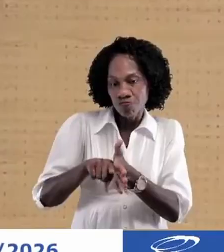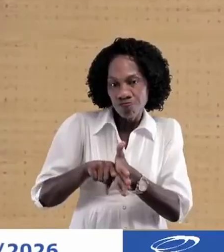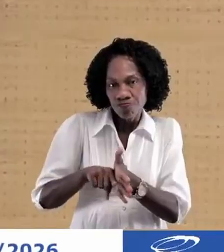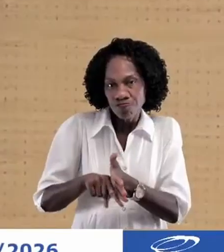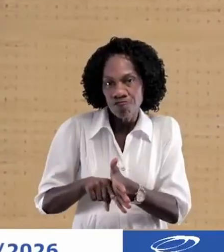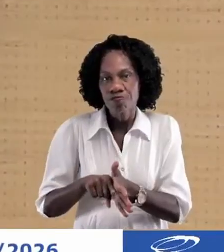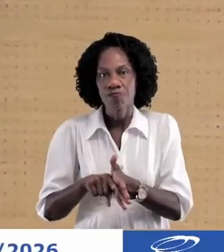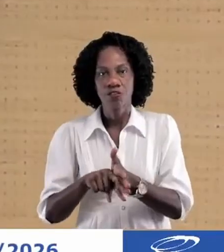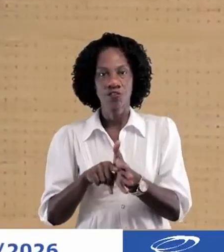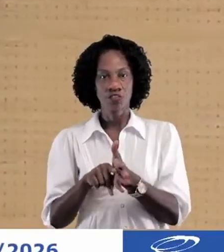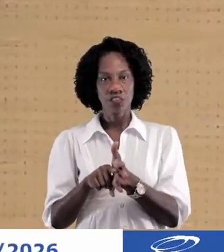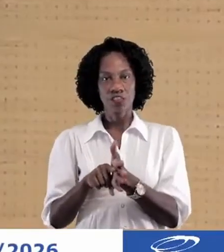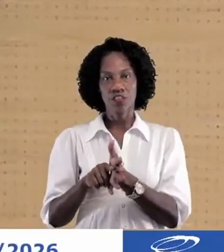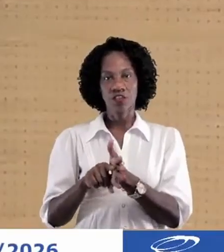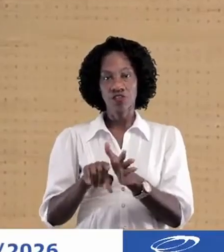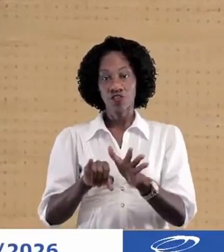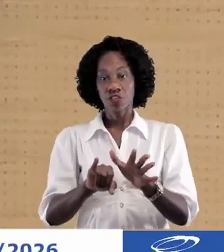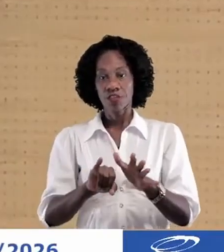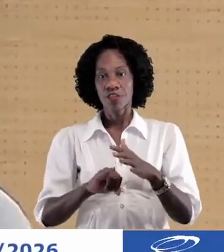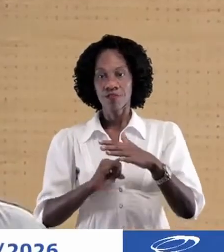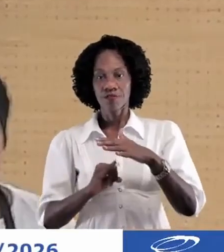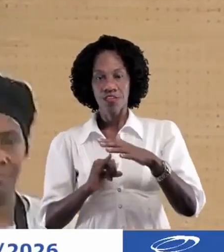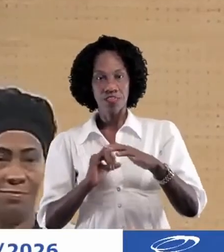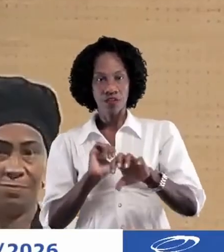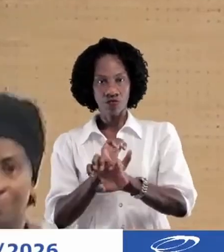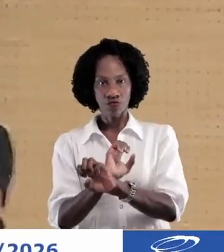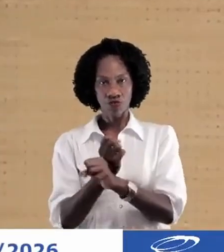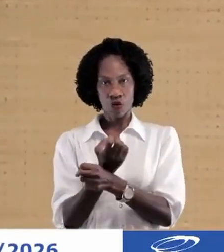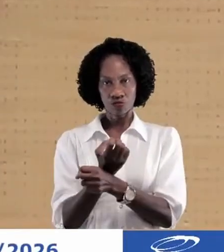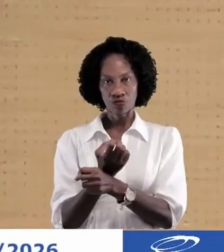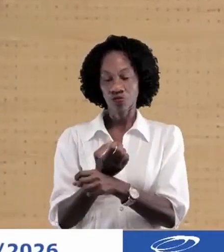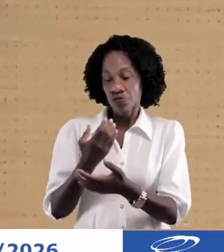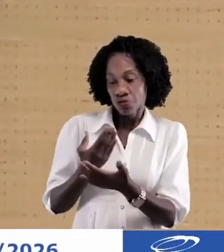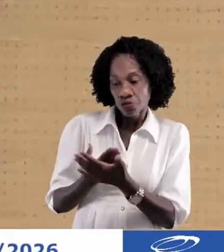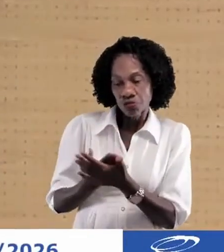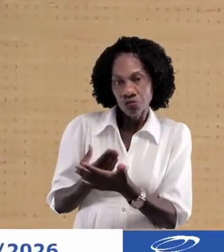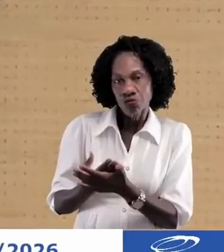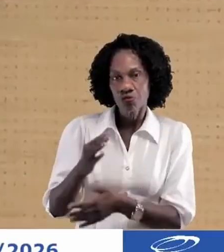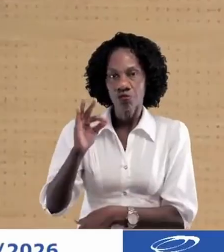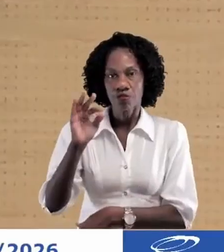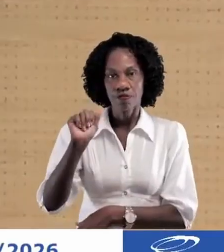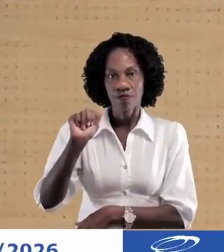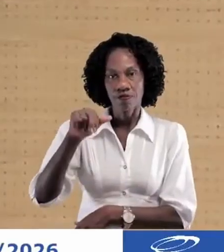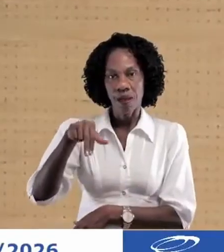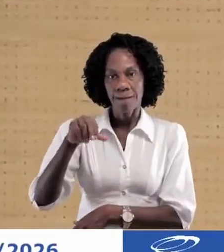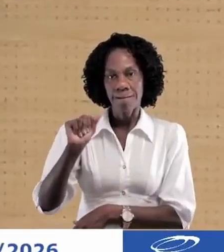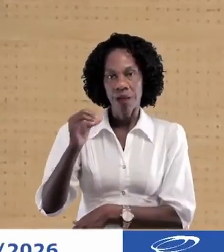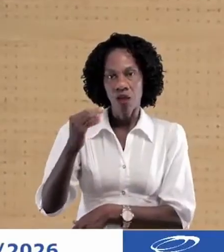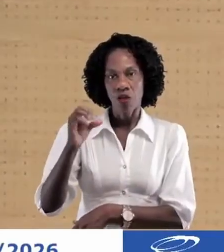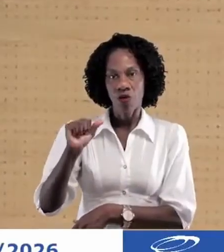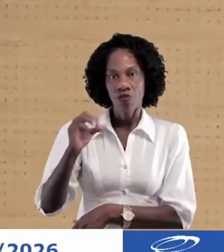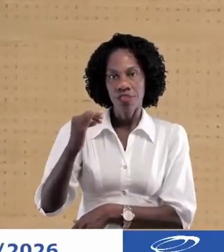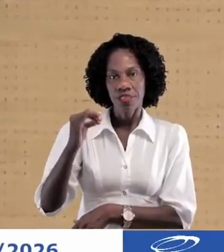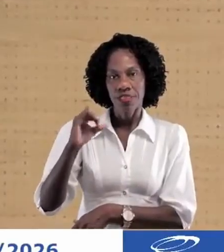sobre infecções ósseas. Seus estudos integram farmacocinética experimental, modelos de infecção em animais de